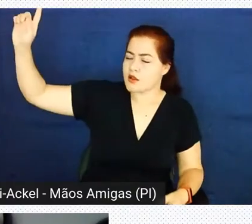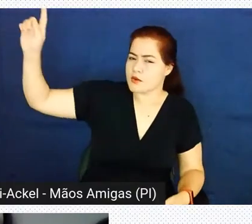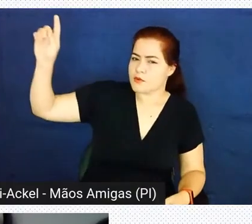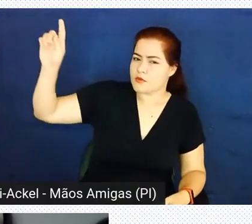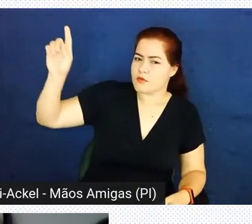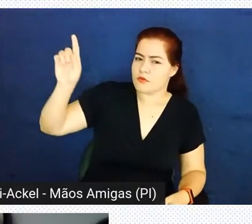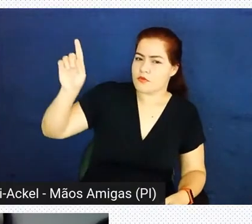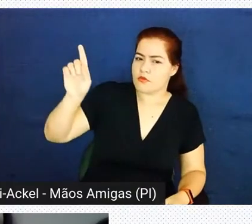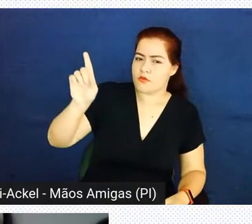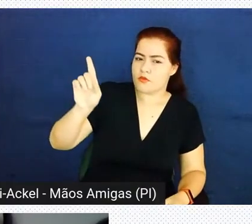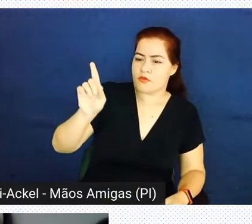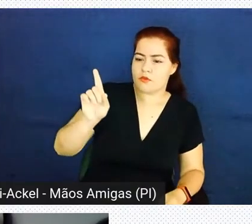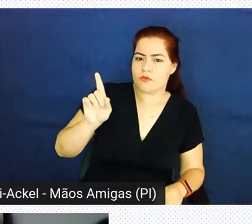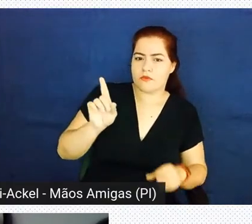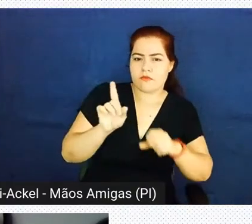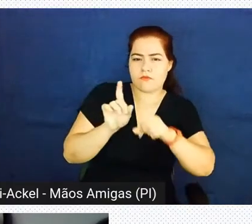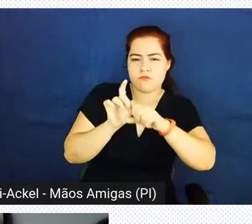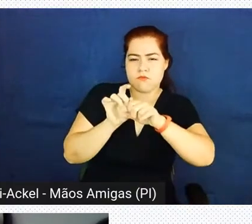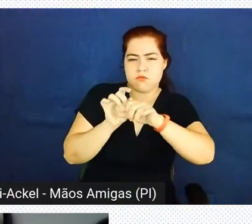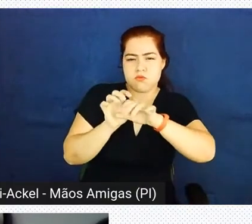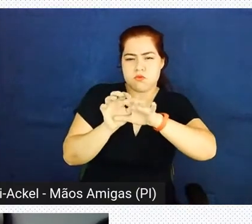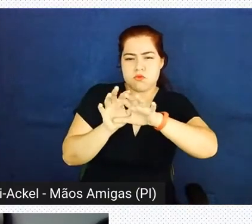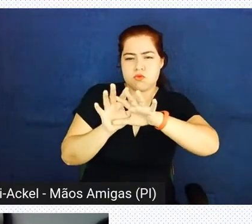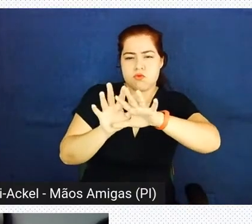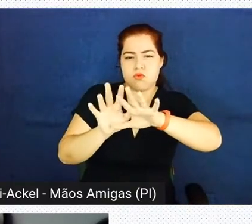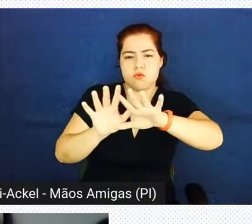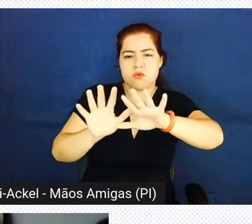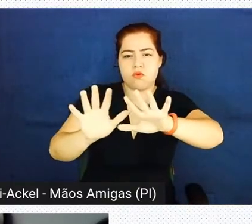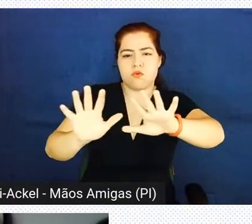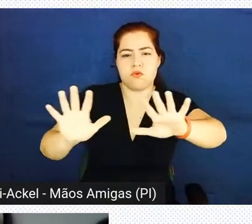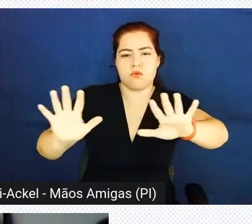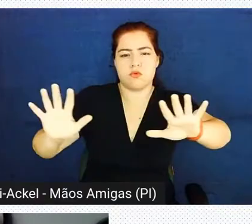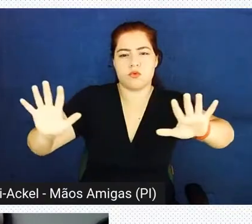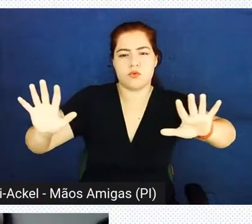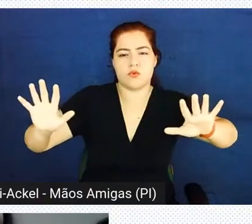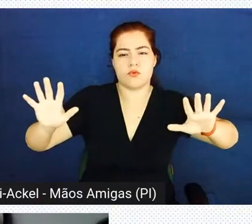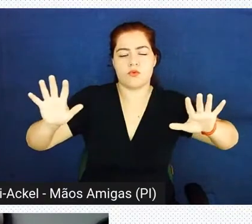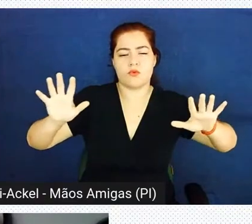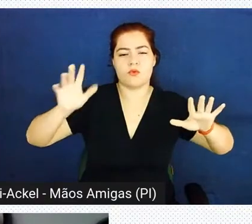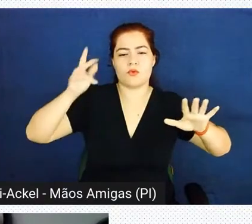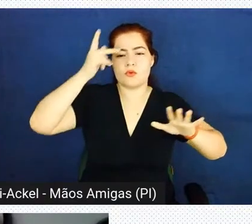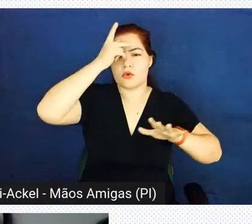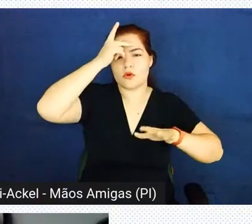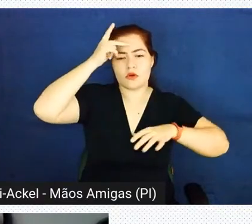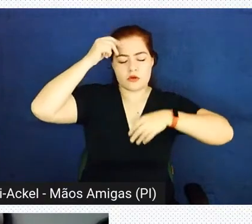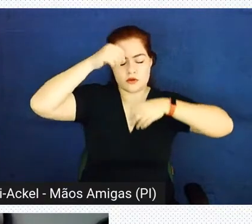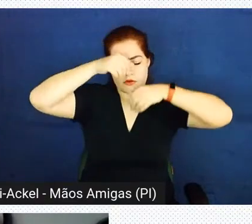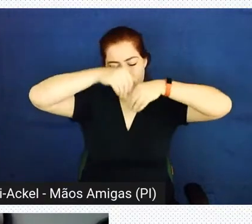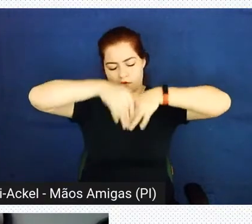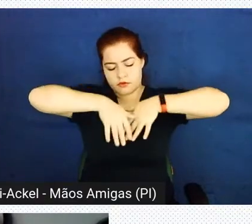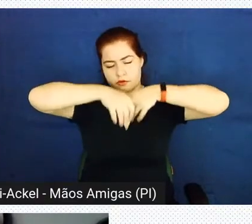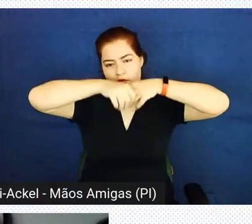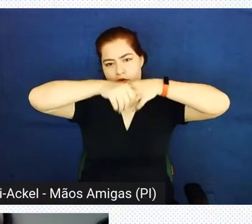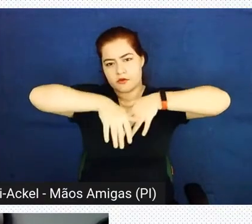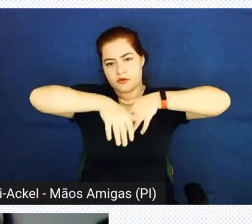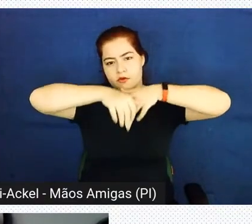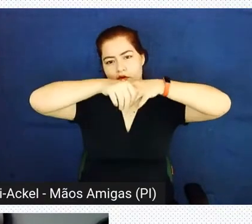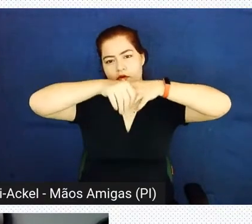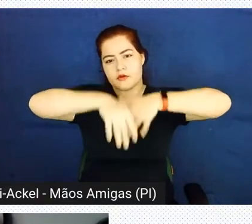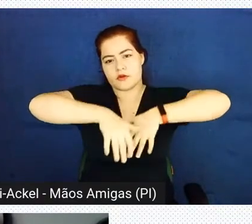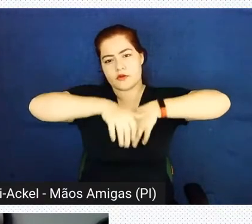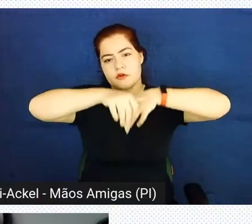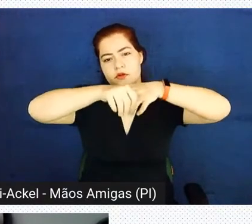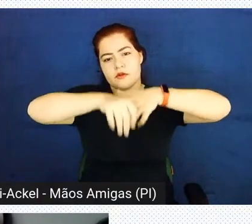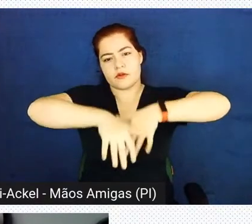E aqueles o seguiam inebriados, tocados, e se deixavam